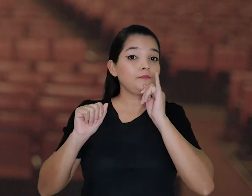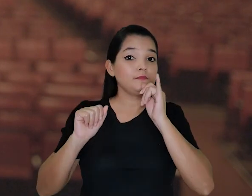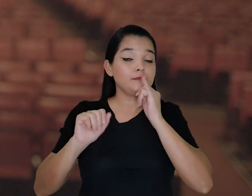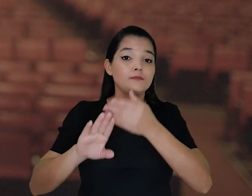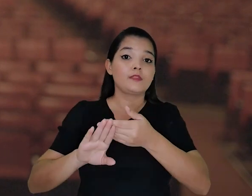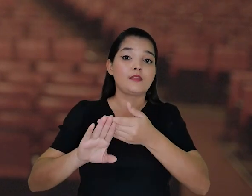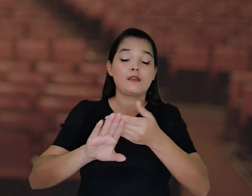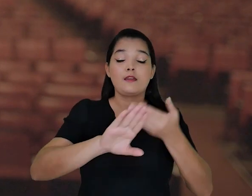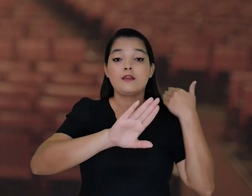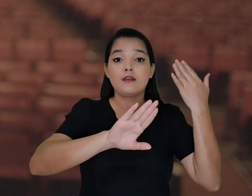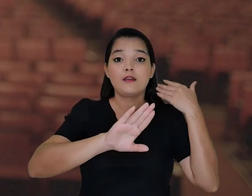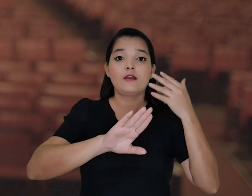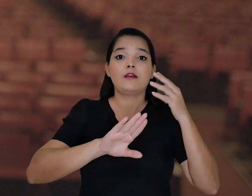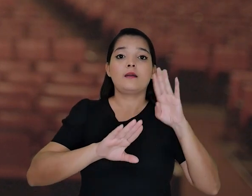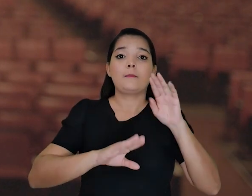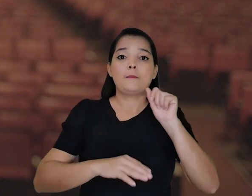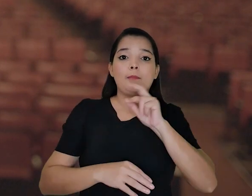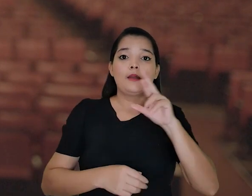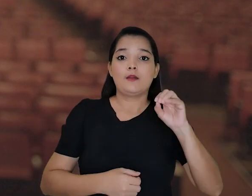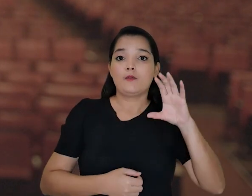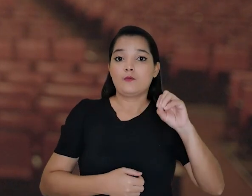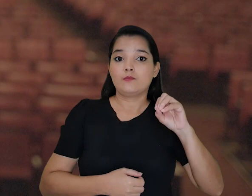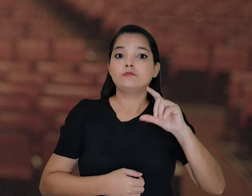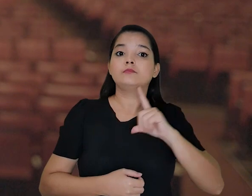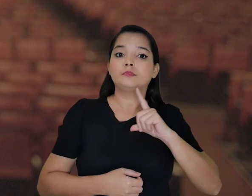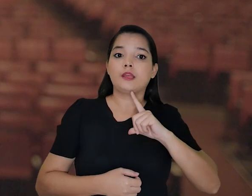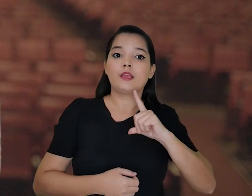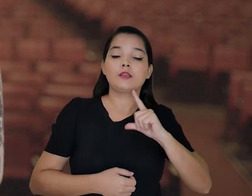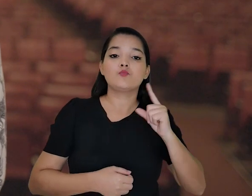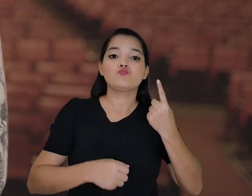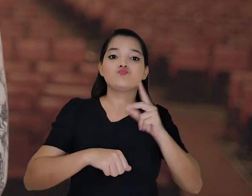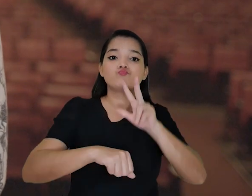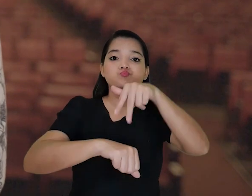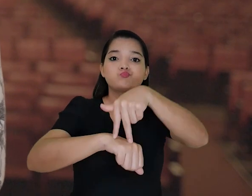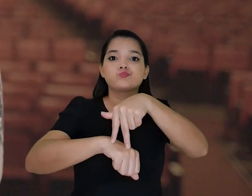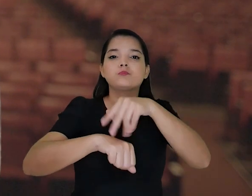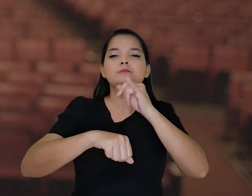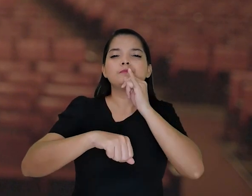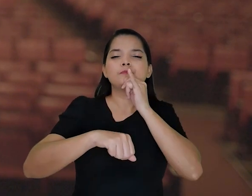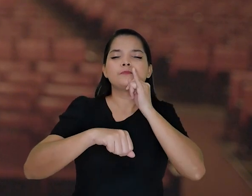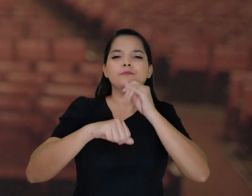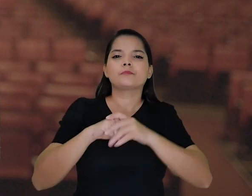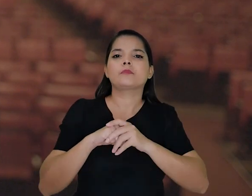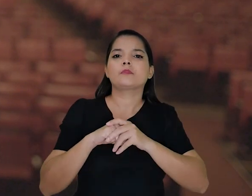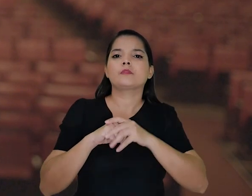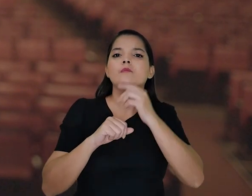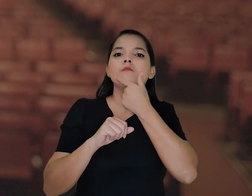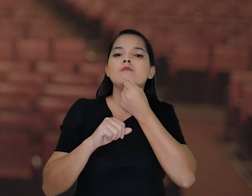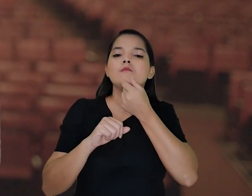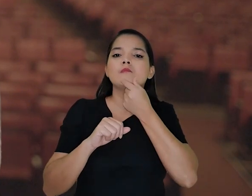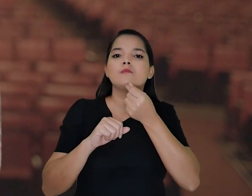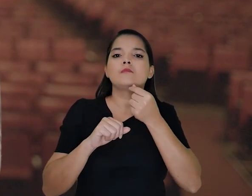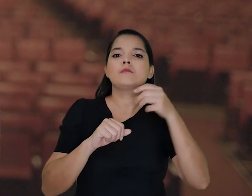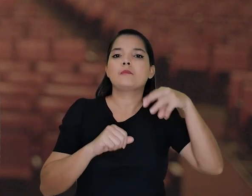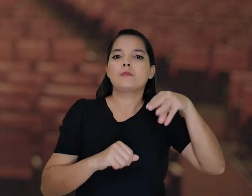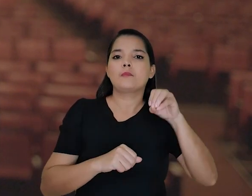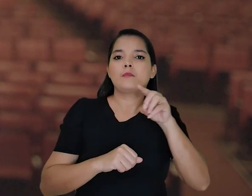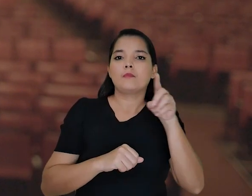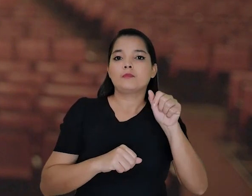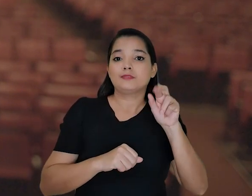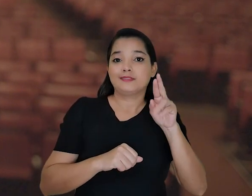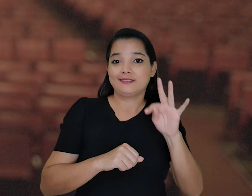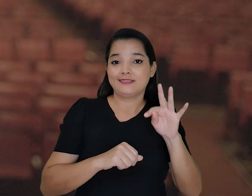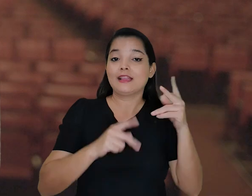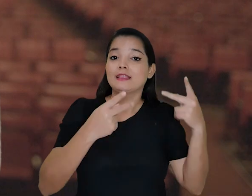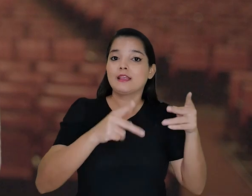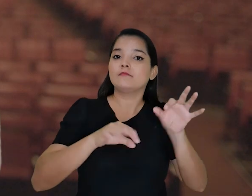a orquestra com o solista ah por exemplo nos concertos de Mozart né podemos pensar num